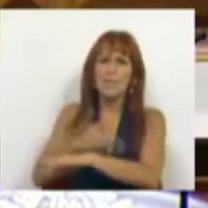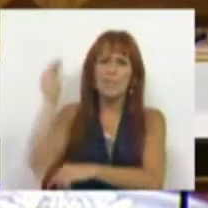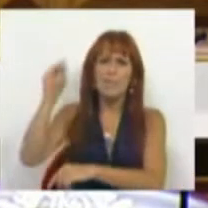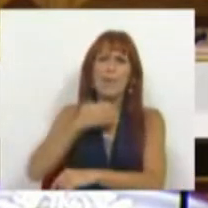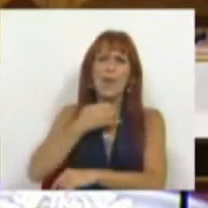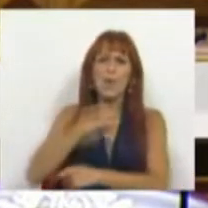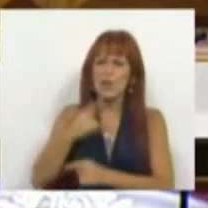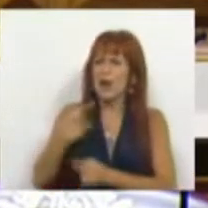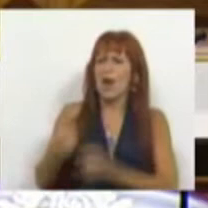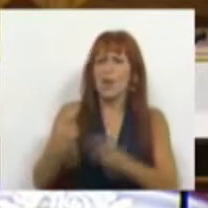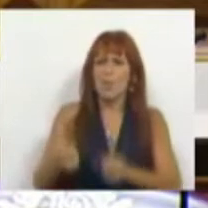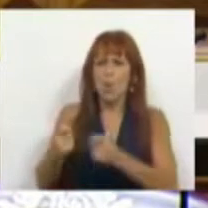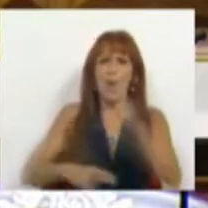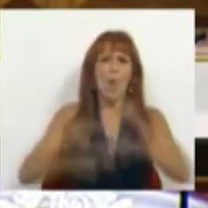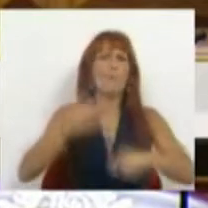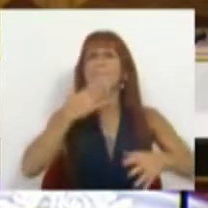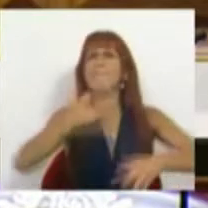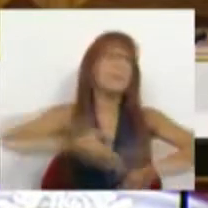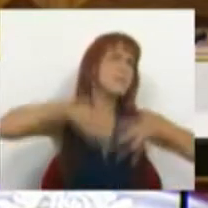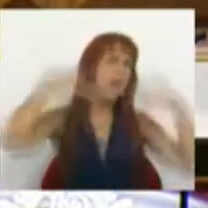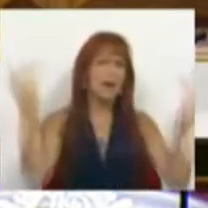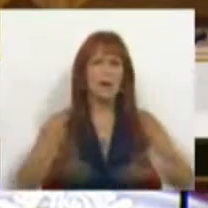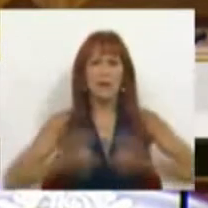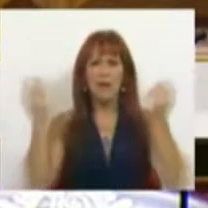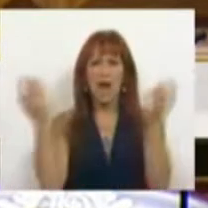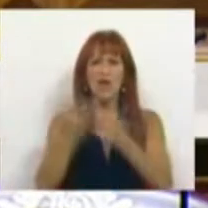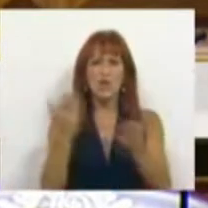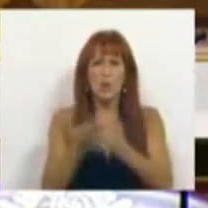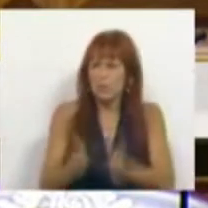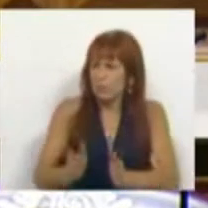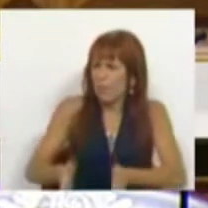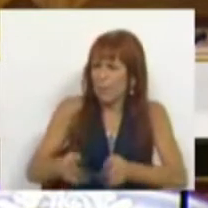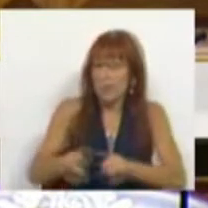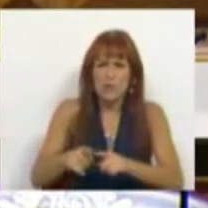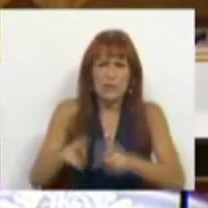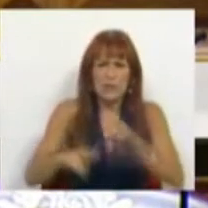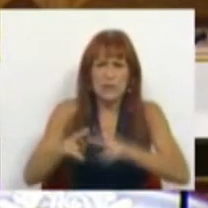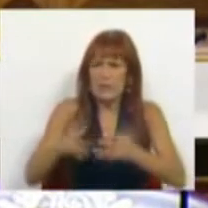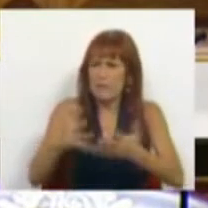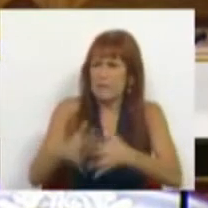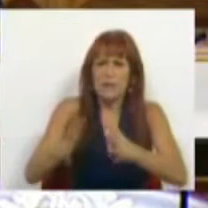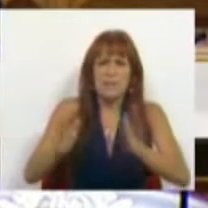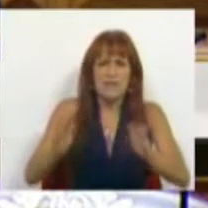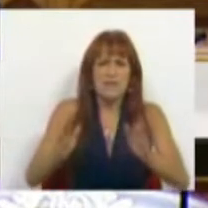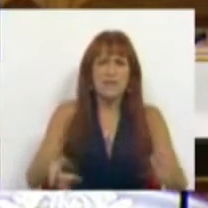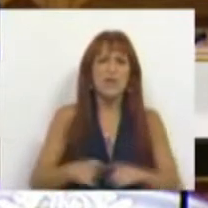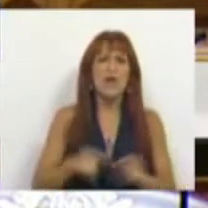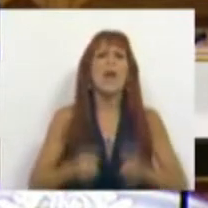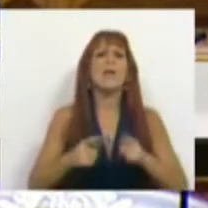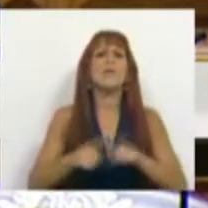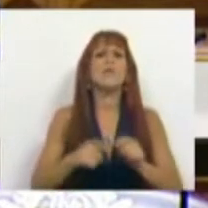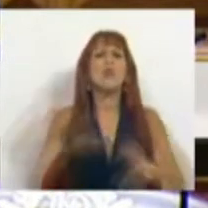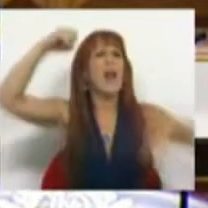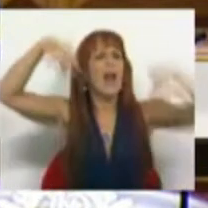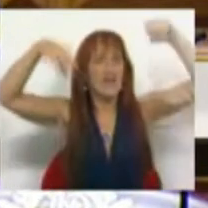vezes apostou em obras faraónicas, apostou em escolas que não necessitavam daquele tipo de estruturas, apostou nos tais candeeiros